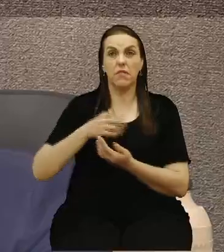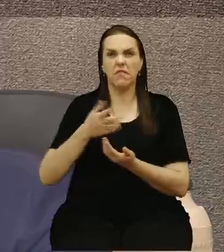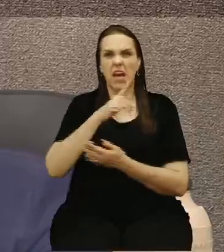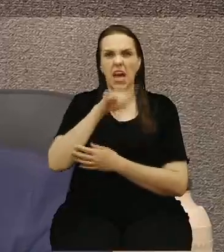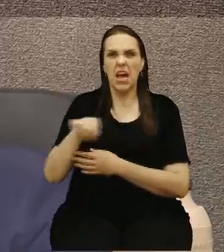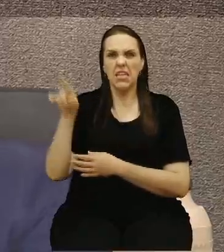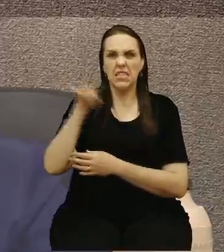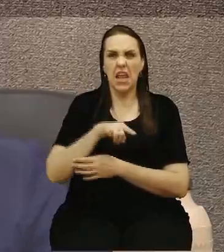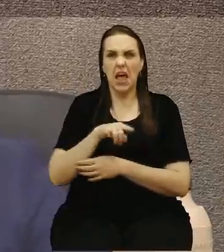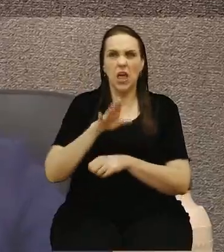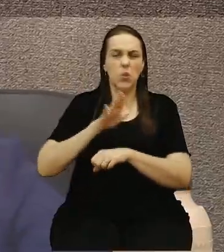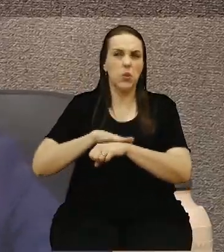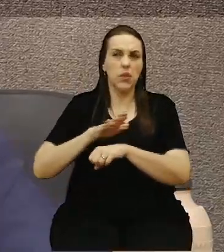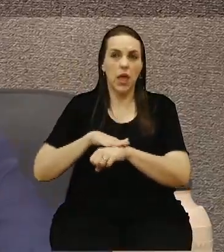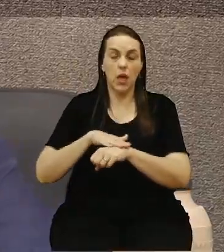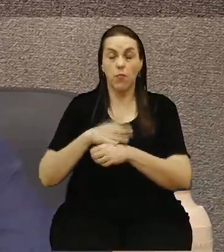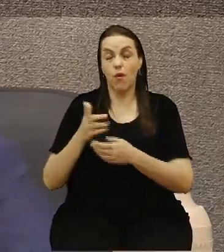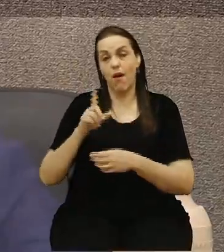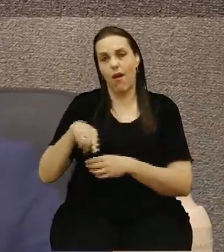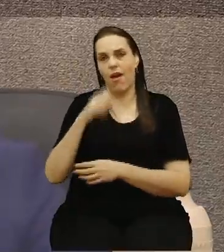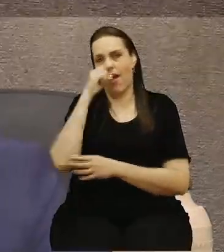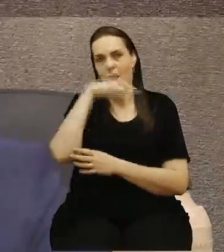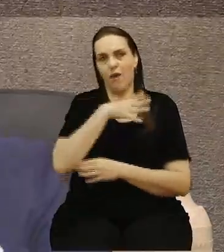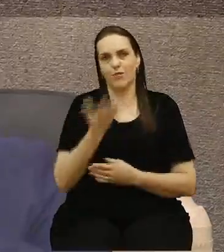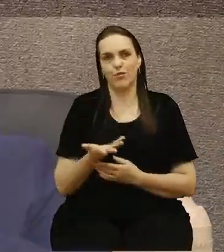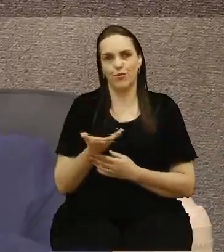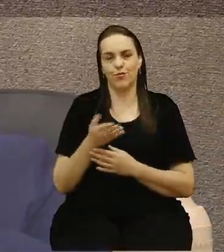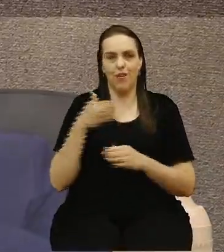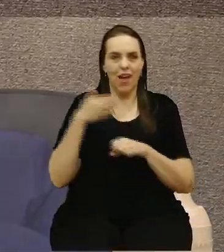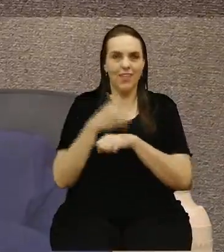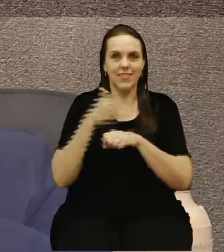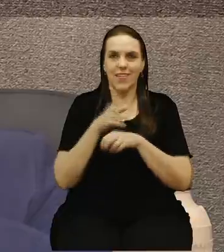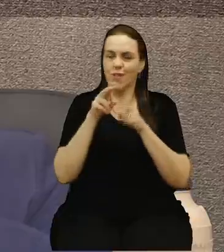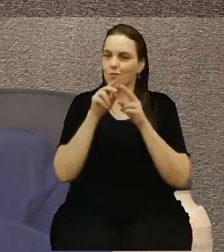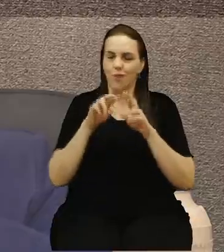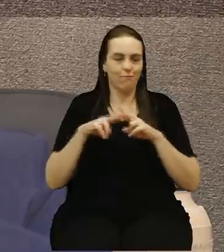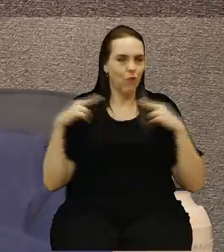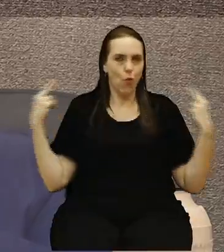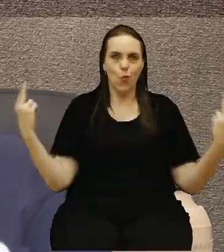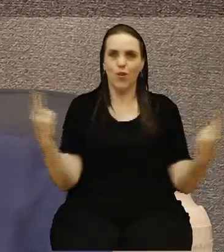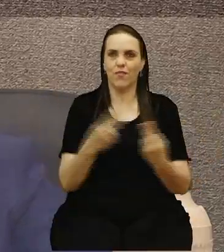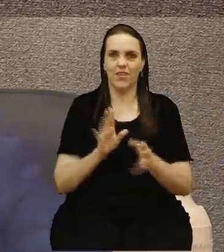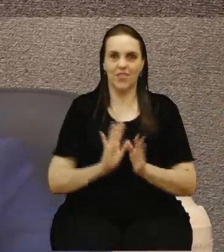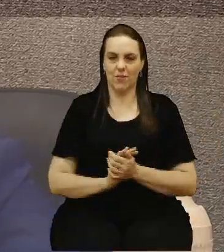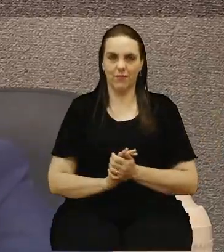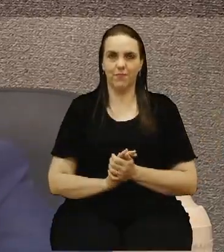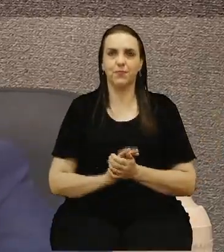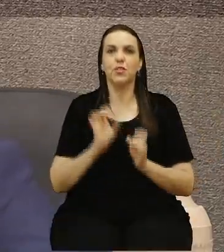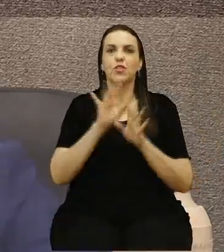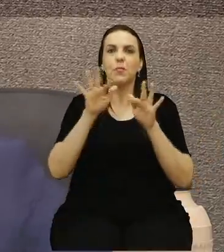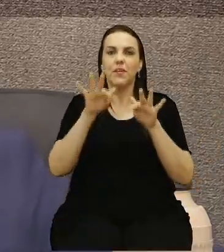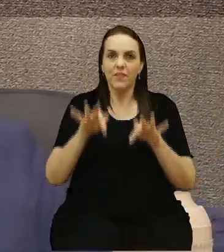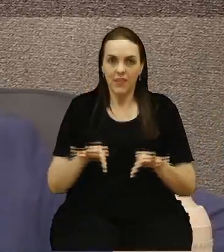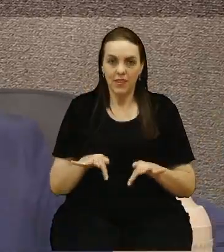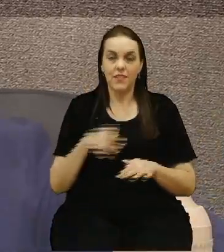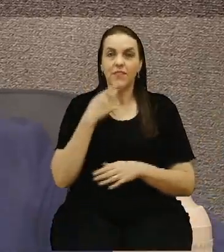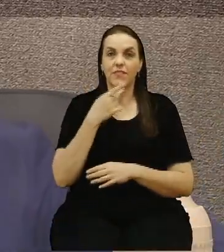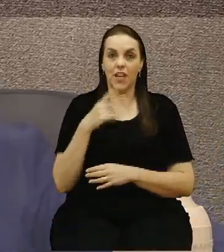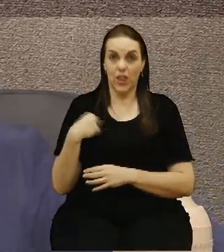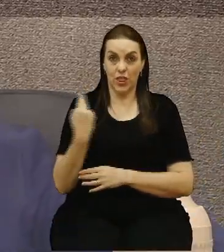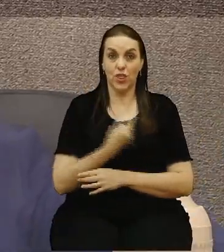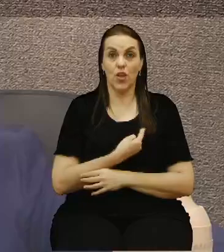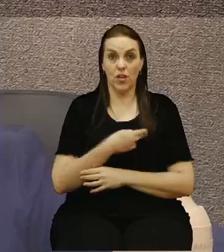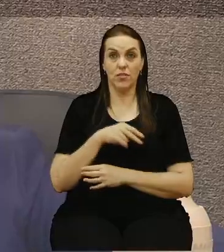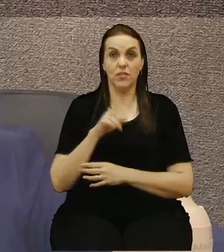algum tempo, que é um absurdo porque o acesso é universal. E eu só queria, para encerrar, dizer que eu já ouvi algumas coisas aqui, como